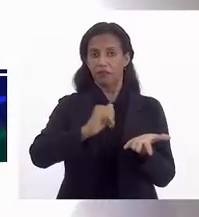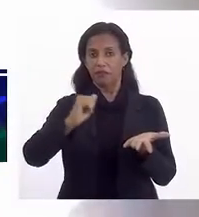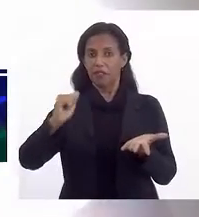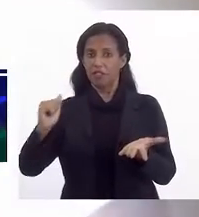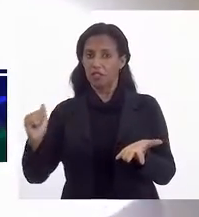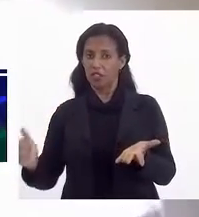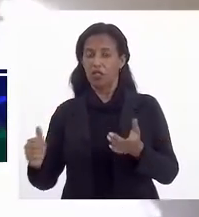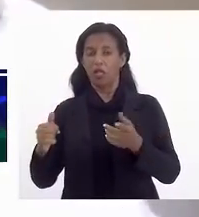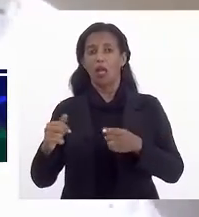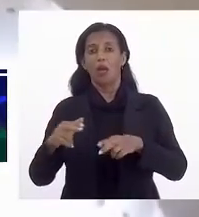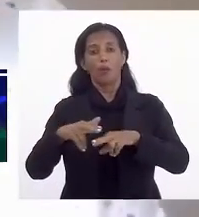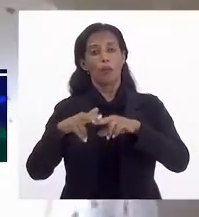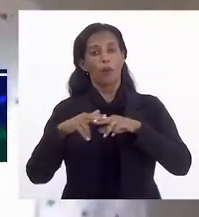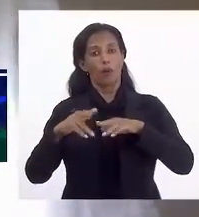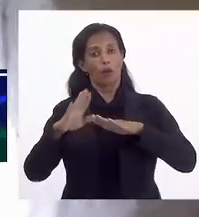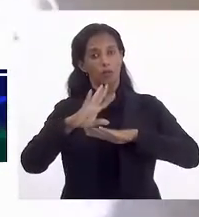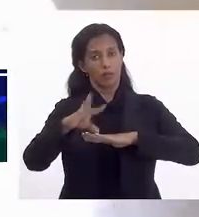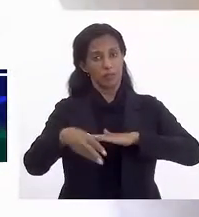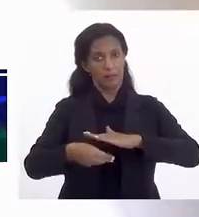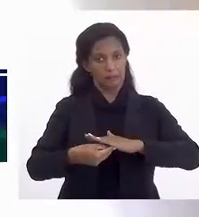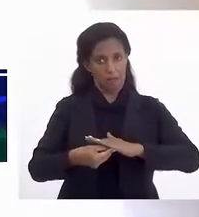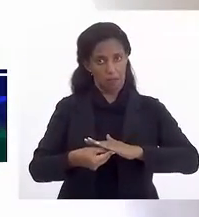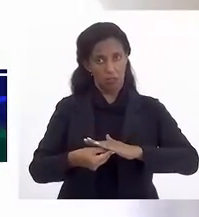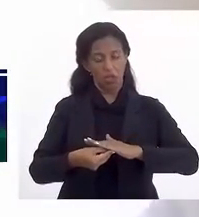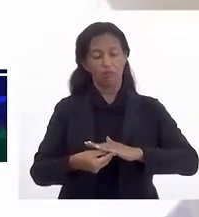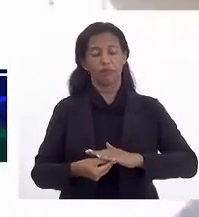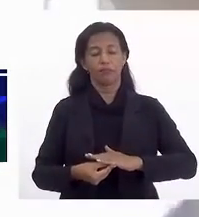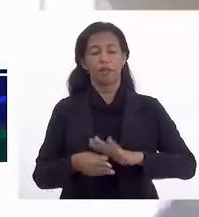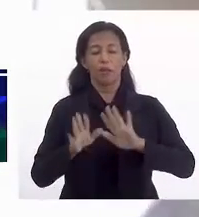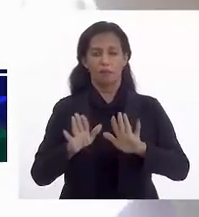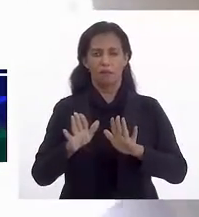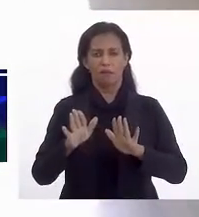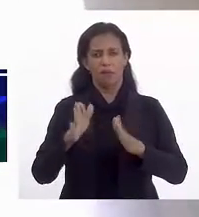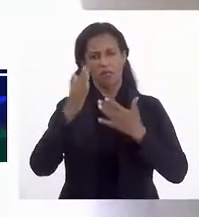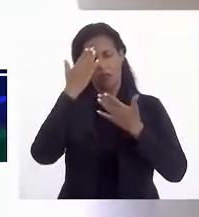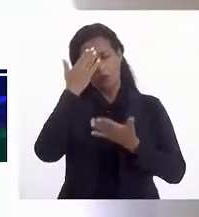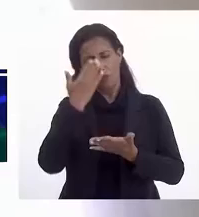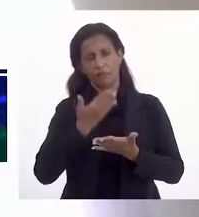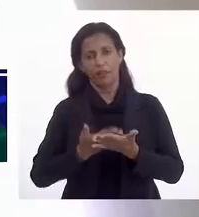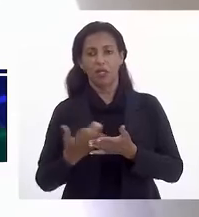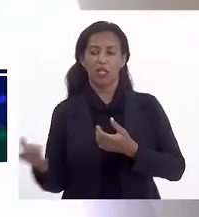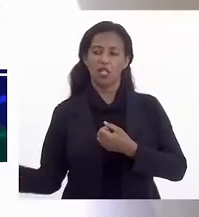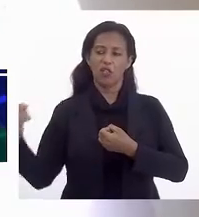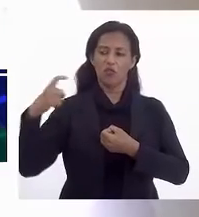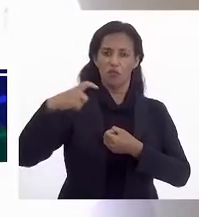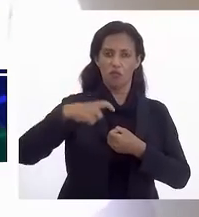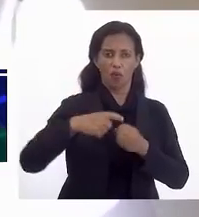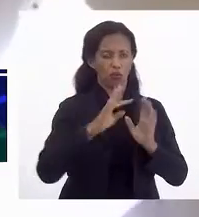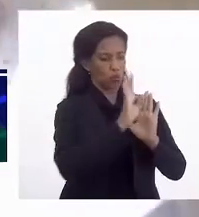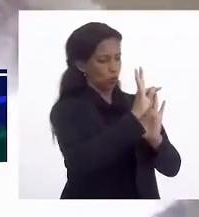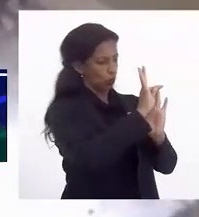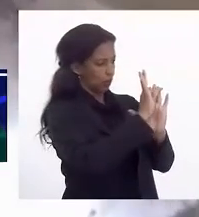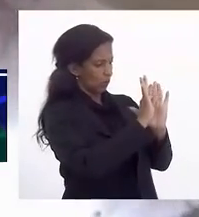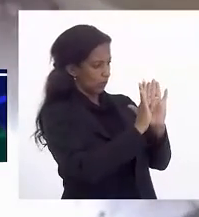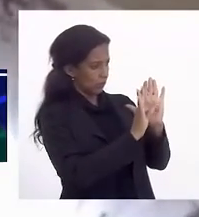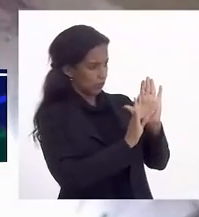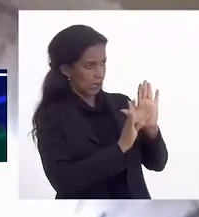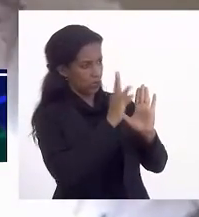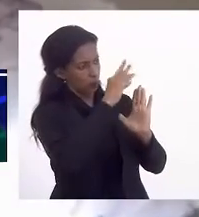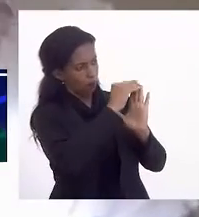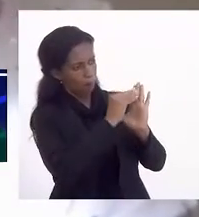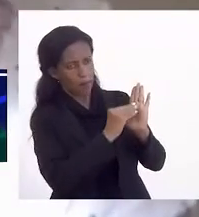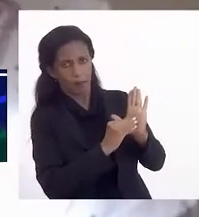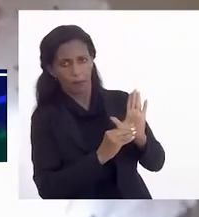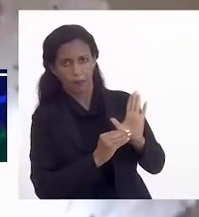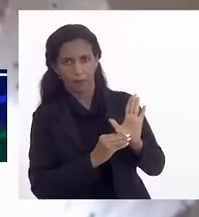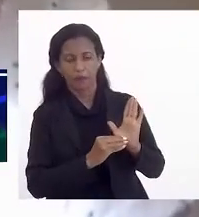conta das emendas colocadas, mas acredito que ao retornar, né, retorna com uma redação onde incorpore